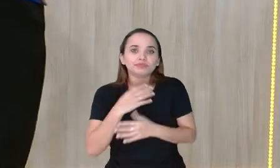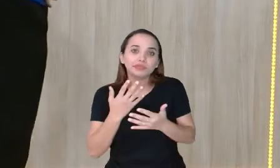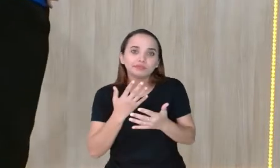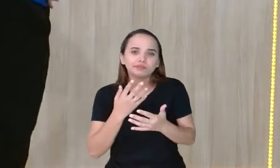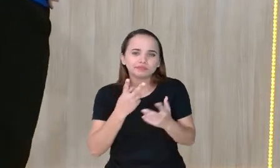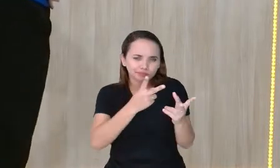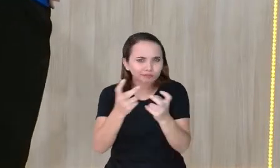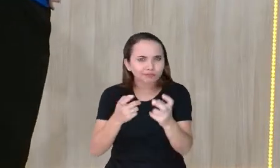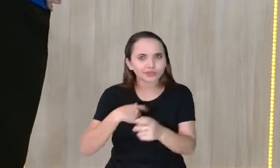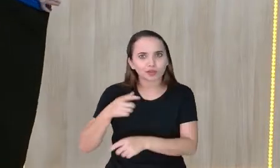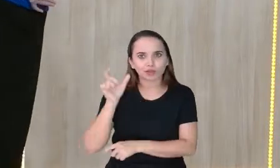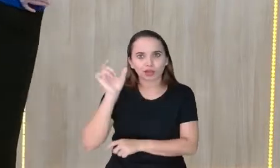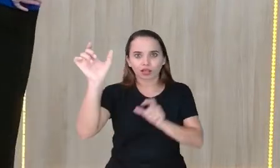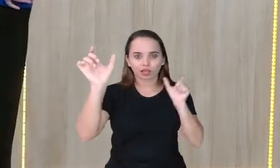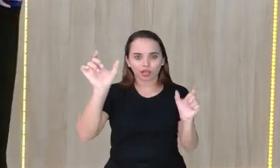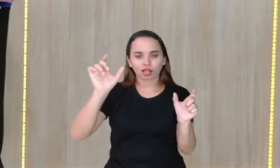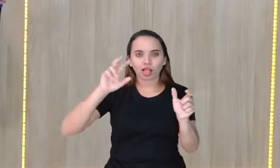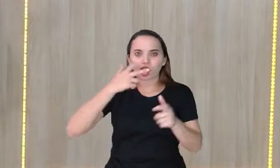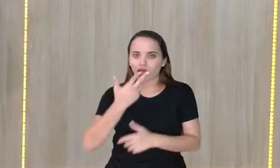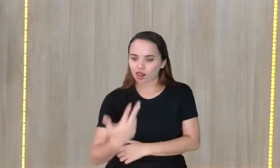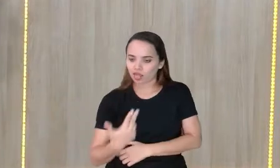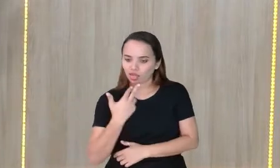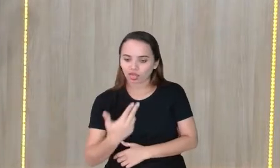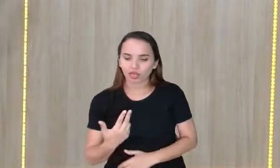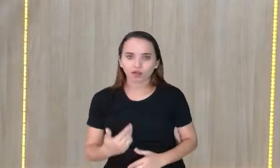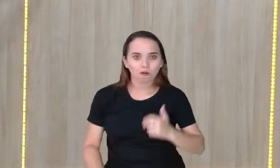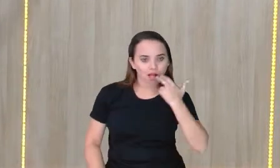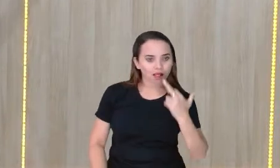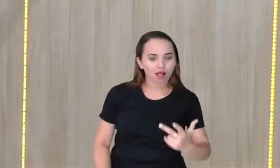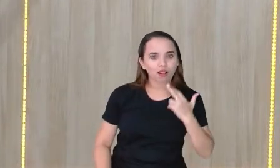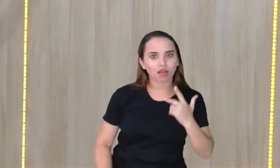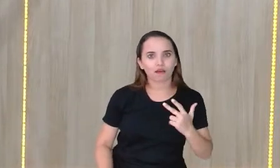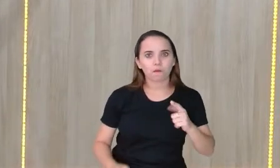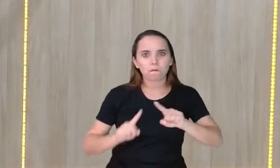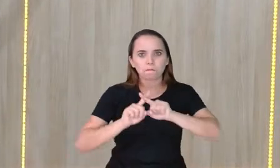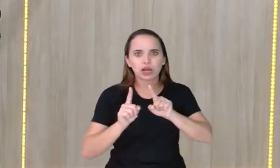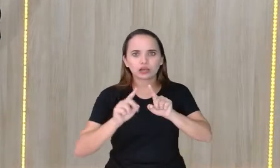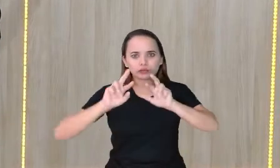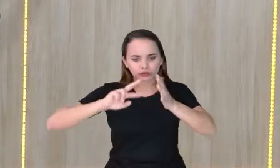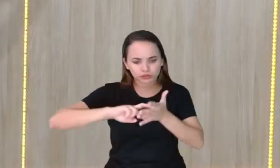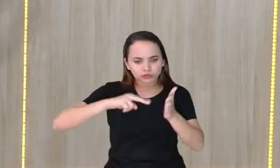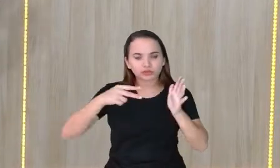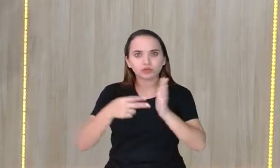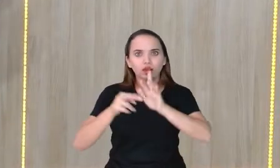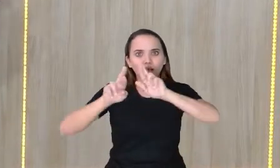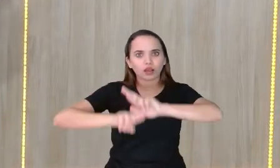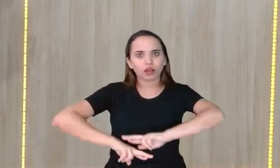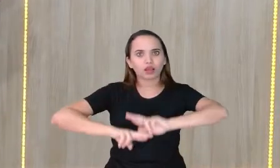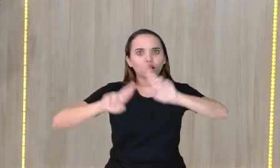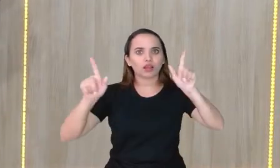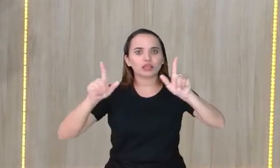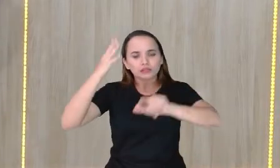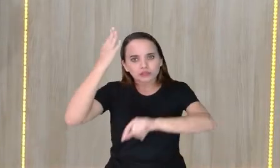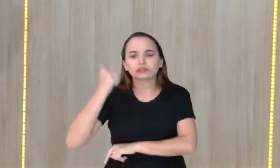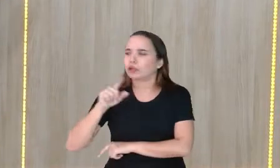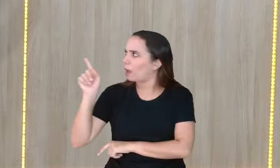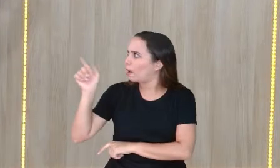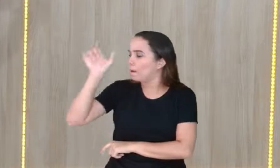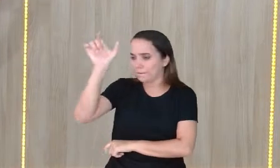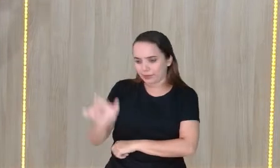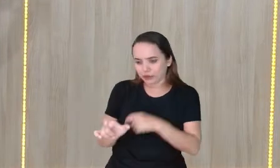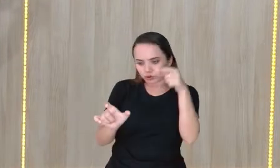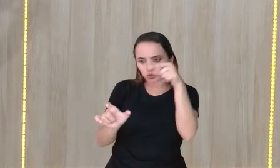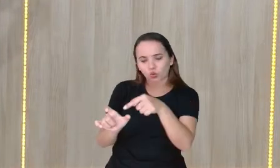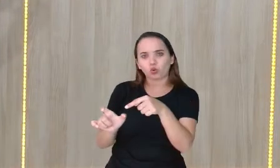portuguesa. Então, embora ele fosse perito em usar a língua portuguesa, ele não sabia usar a língua para beijar. Então, por isso, beijava